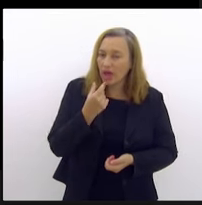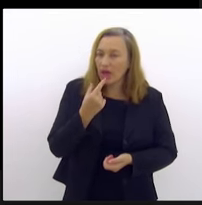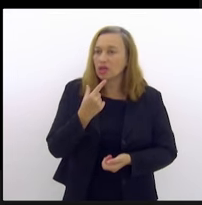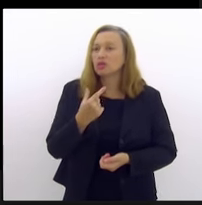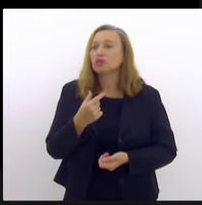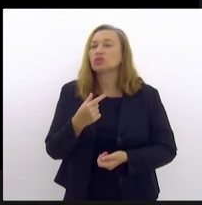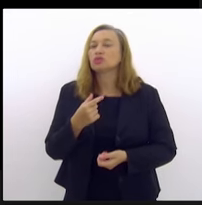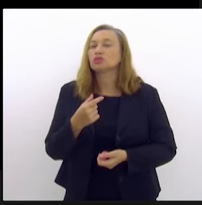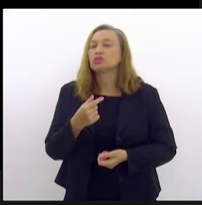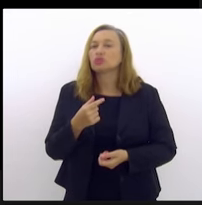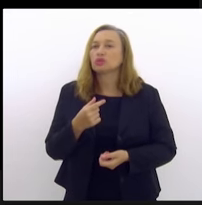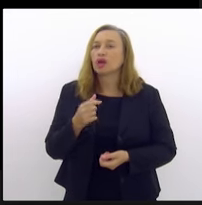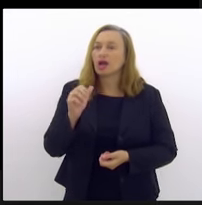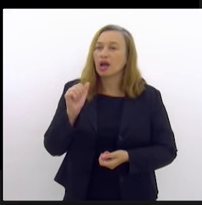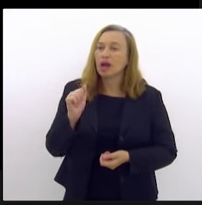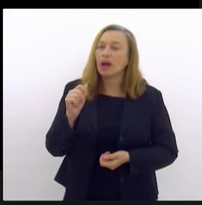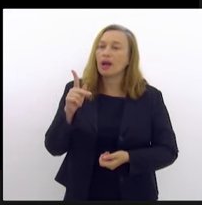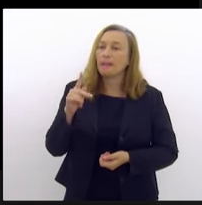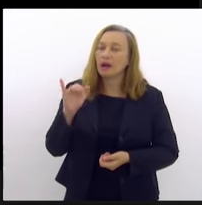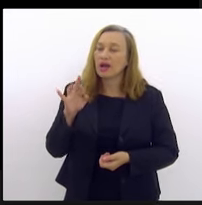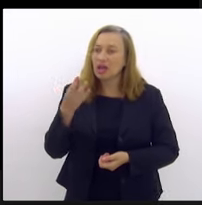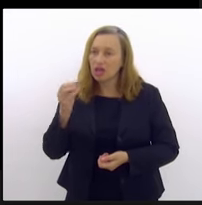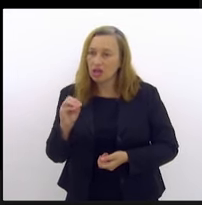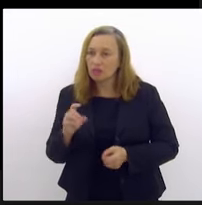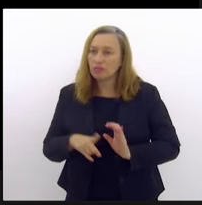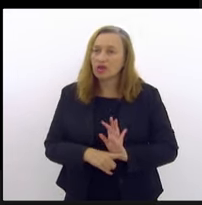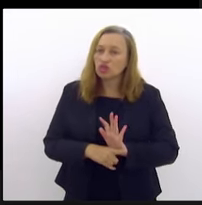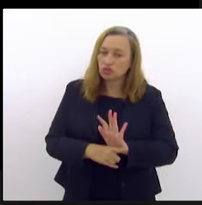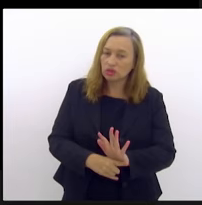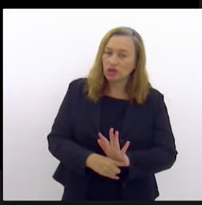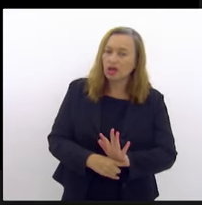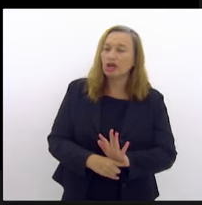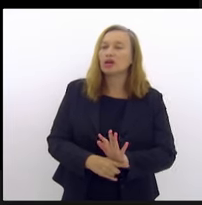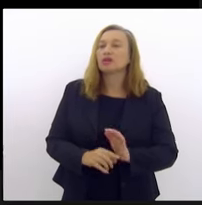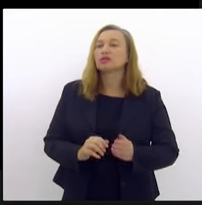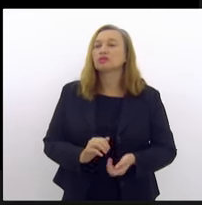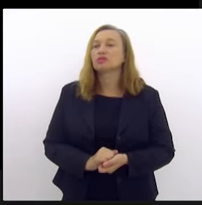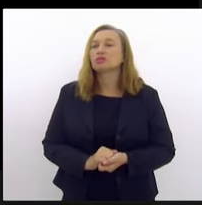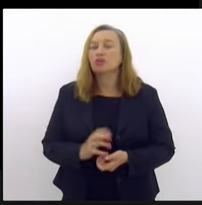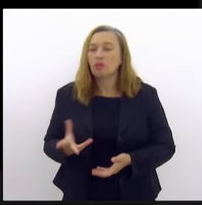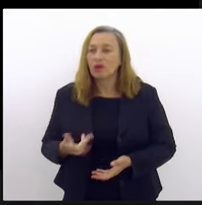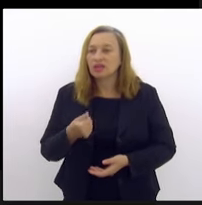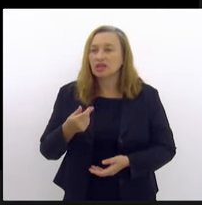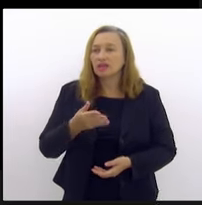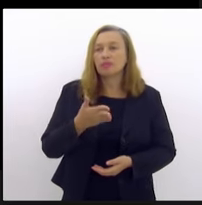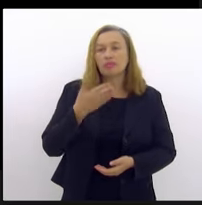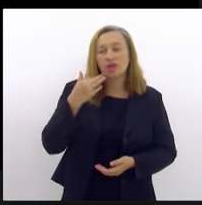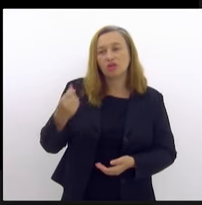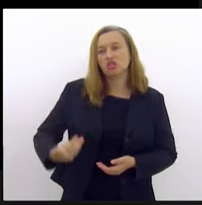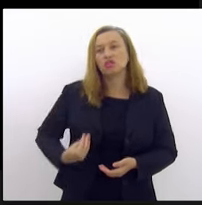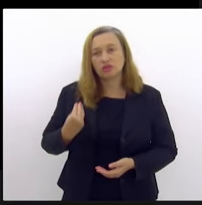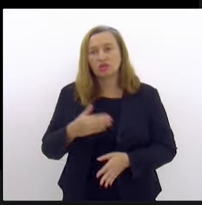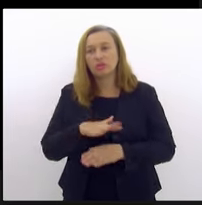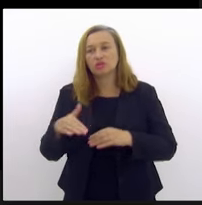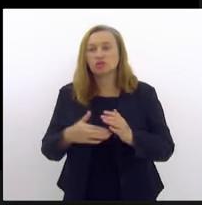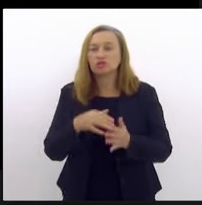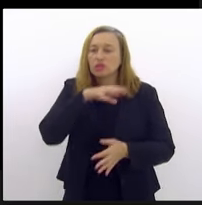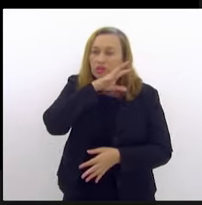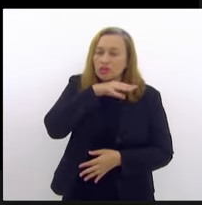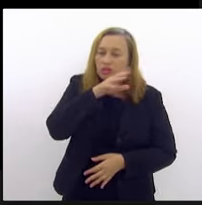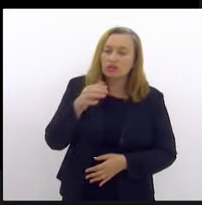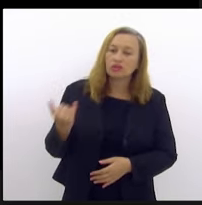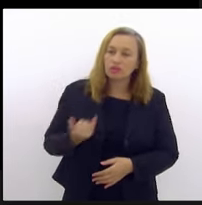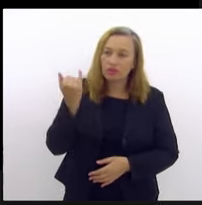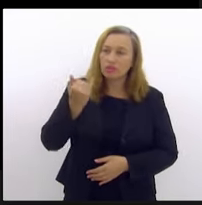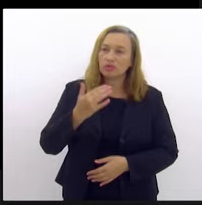com aparelhos que realmente dê condições de dar uma condição melhor para todos os animais. E para mim é muito